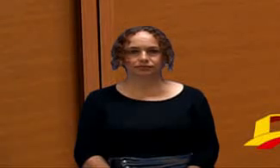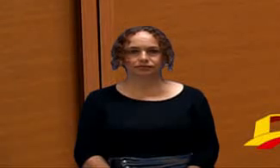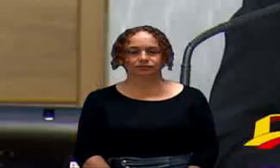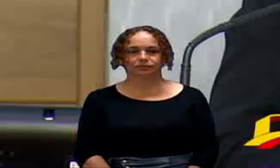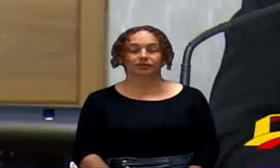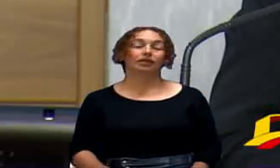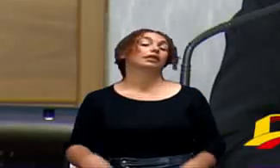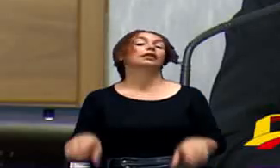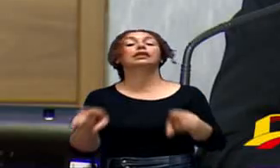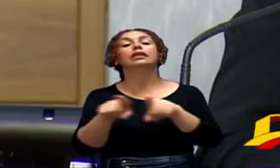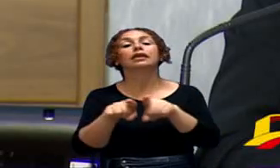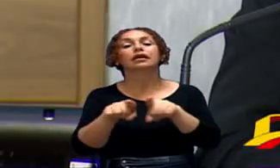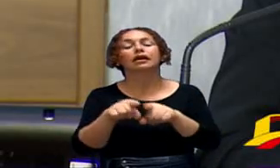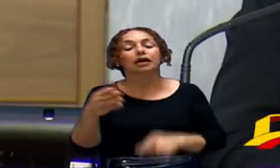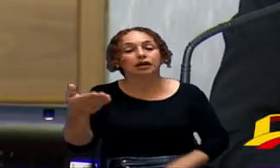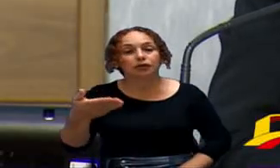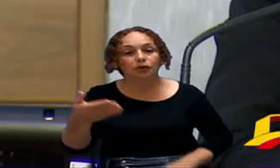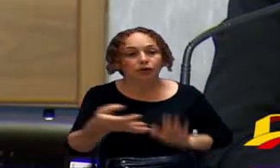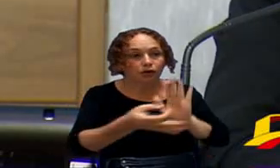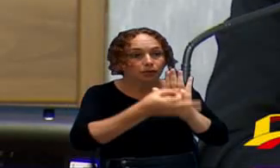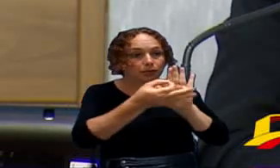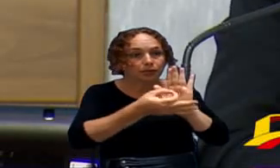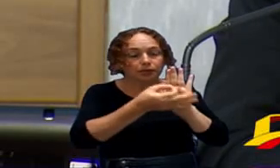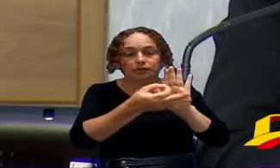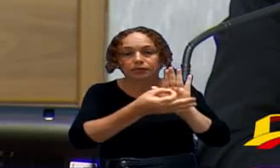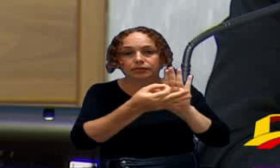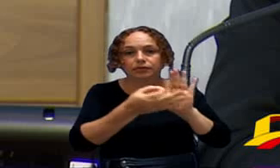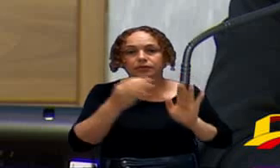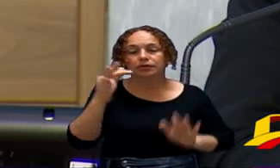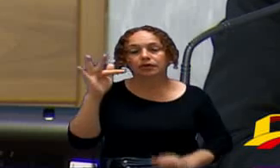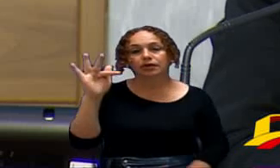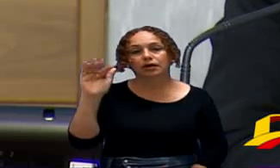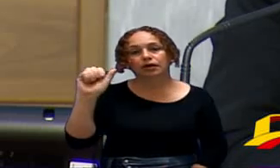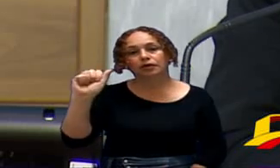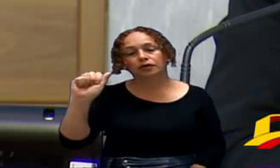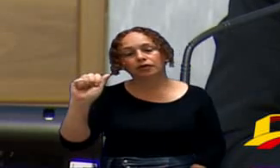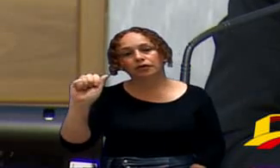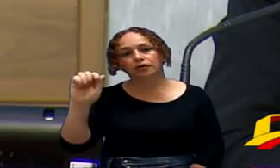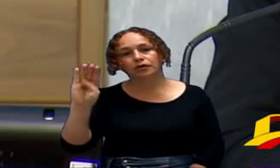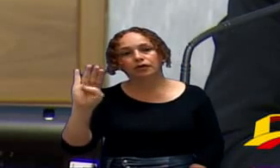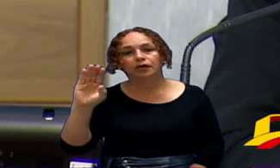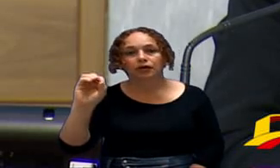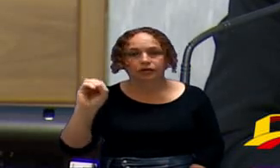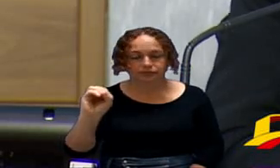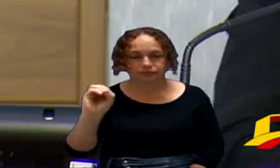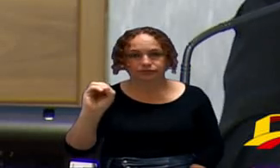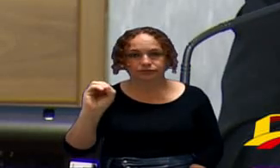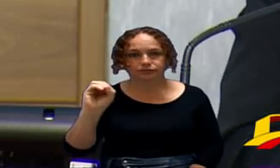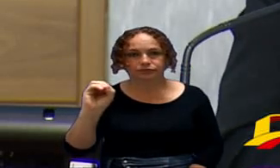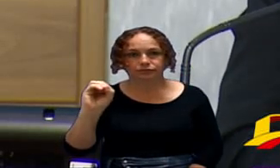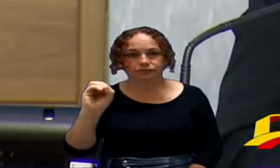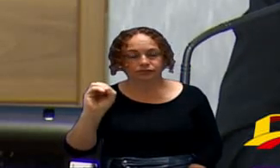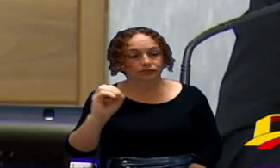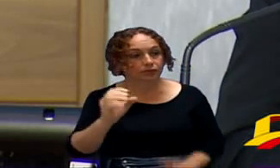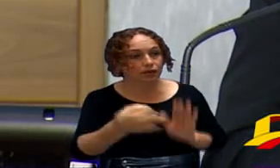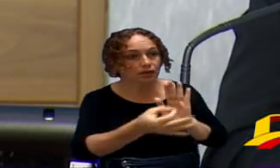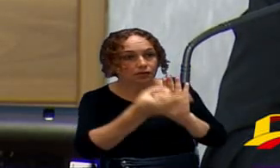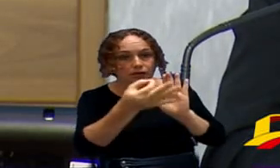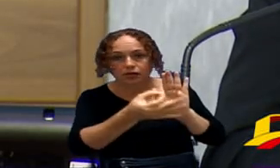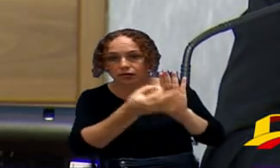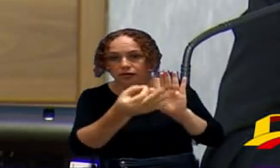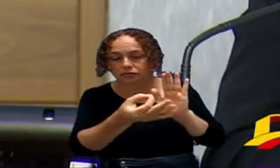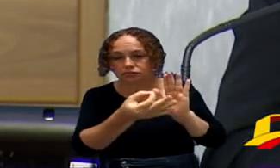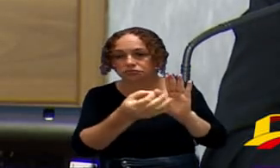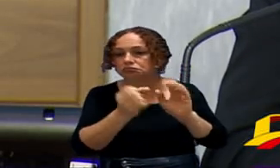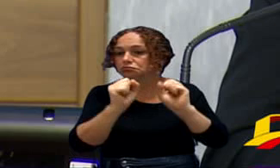escutar o Fábio. Cadê o Fábio? Por favor. Você quer falar daí? Fábio Alonso,